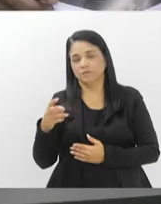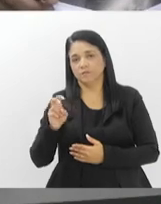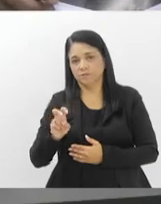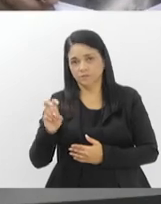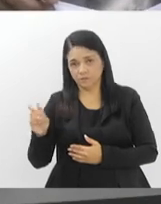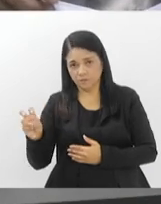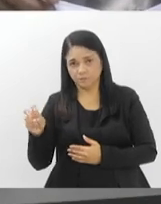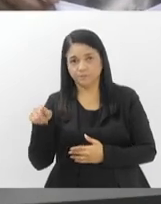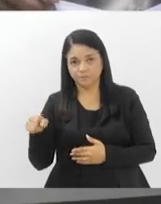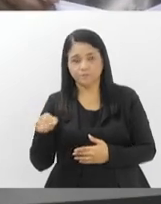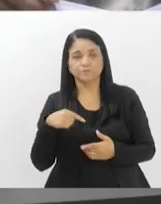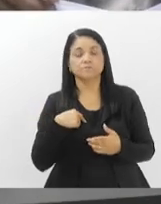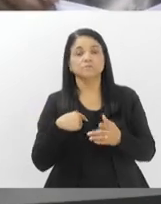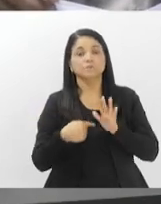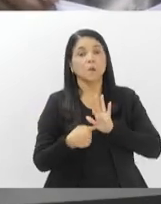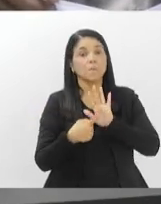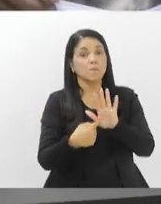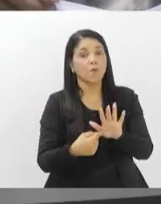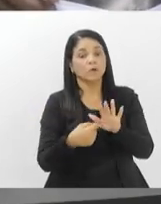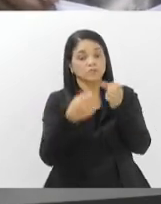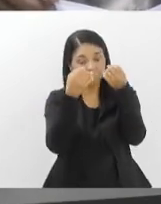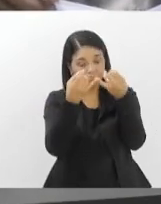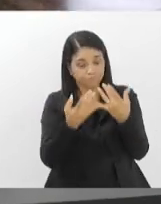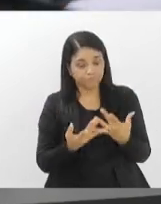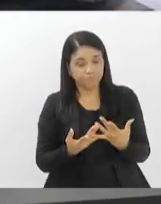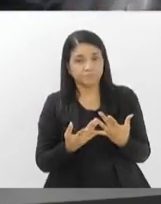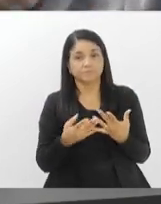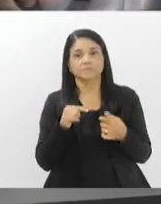ele estabelece